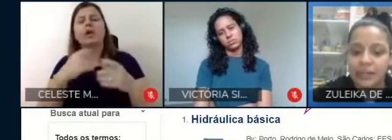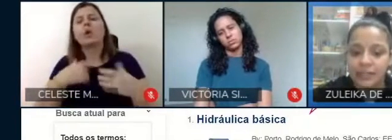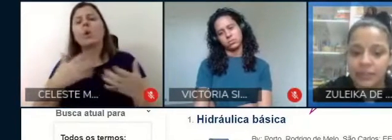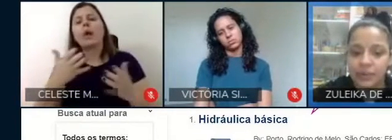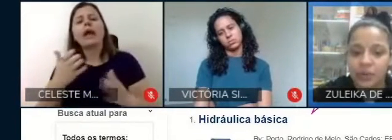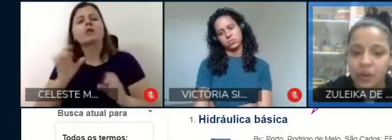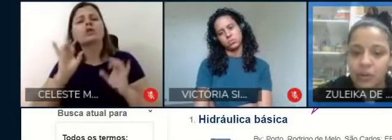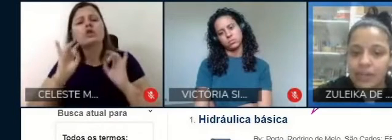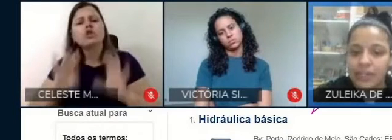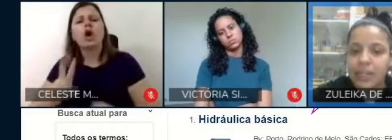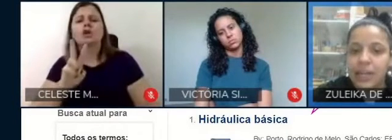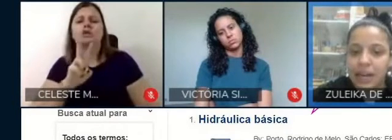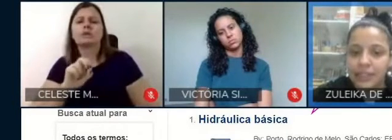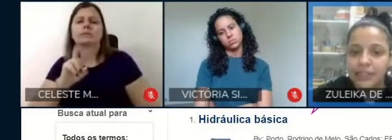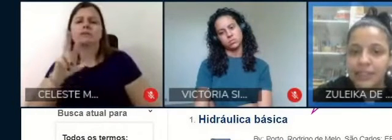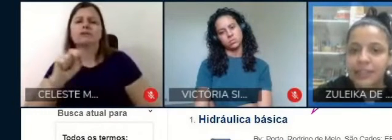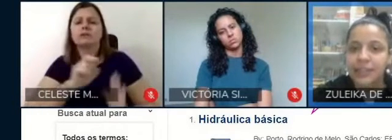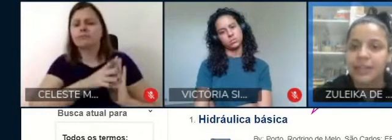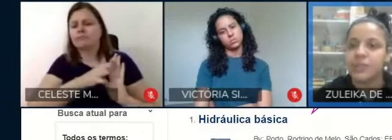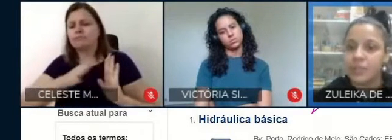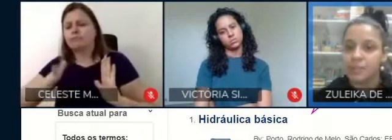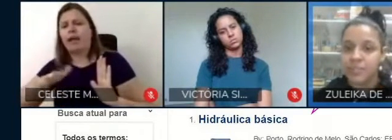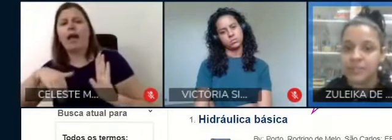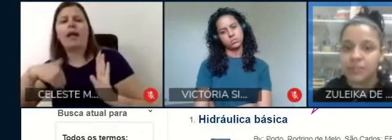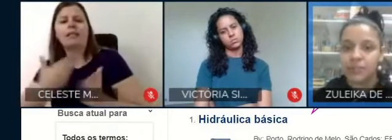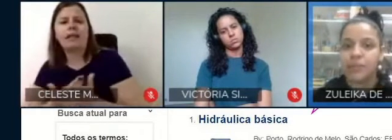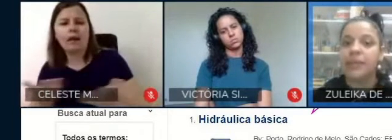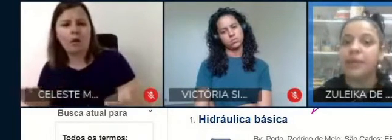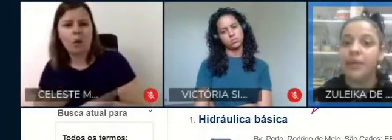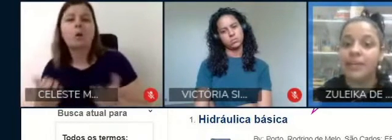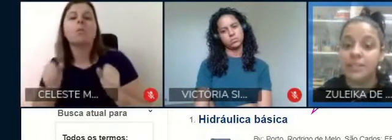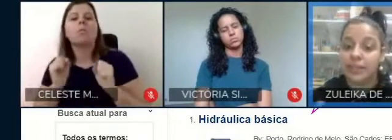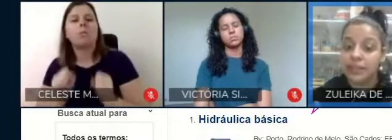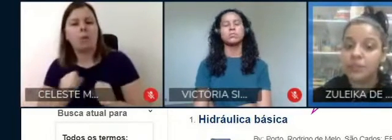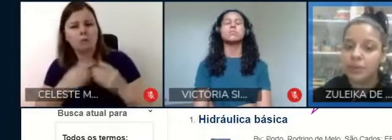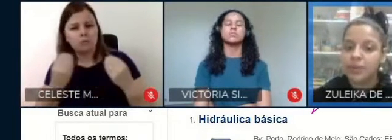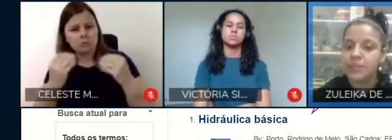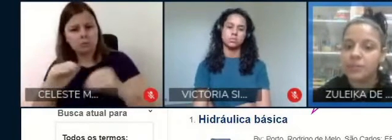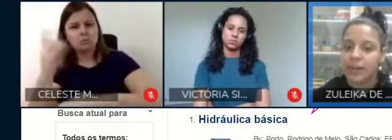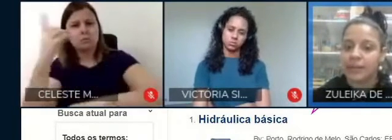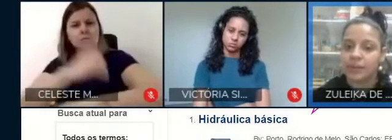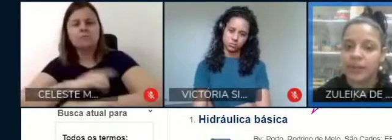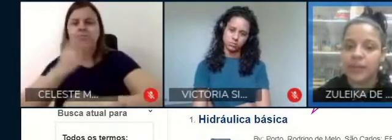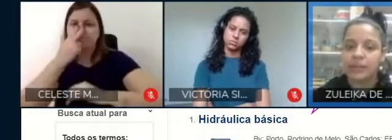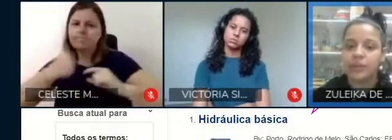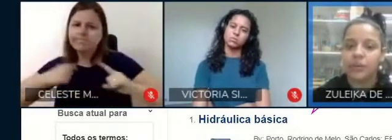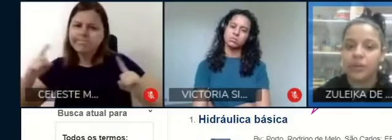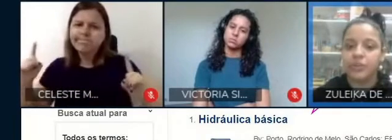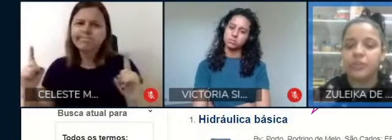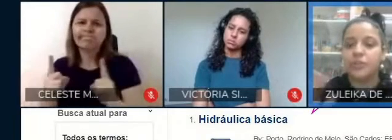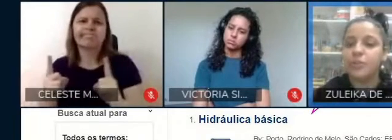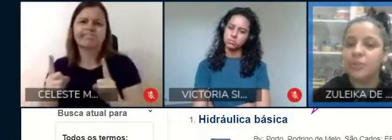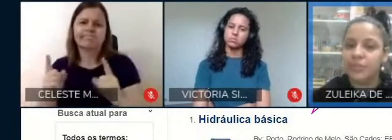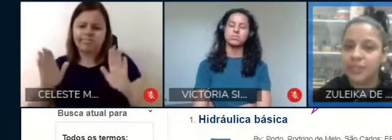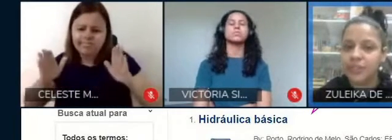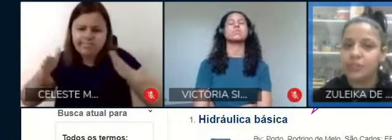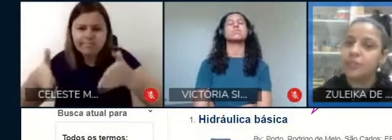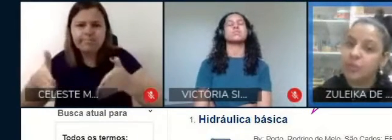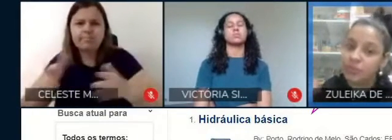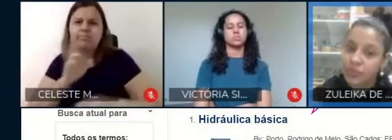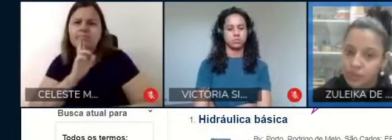para cá. Então, eu coloco ali na data, né? Isso é possível também, eu restringo o meu resultado. Então, eu coloco